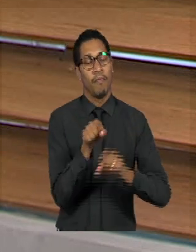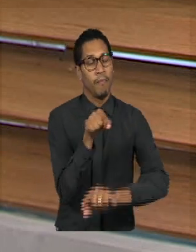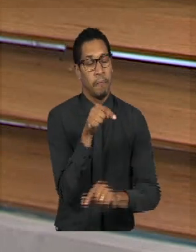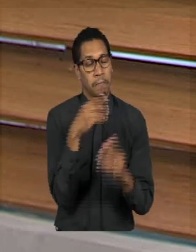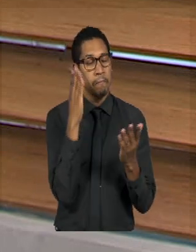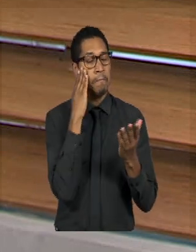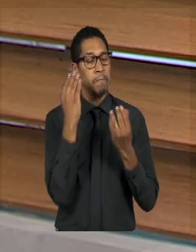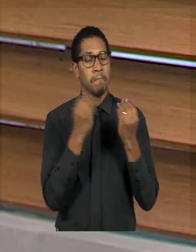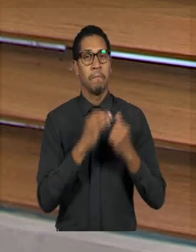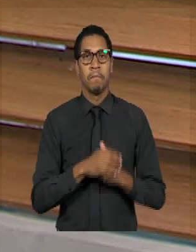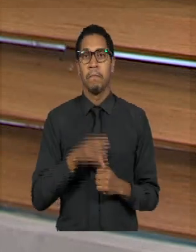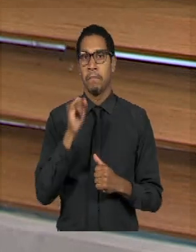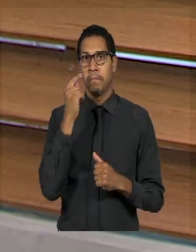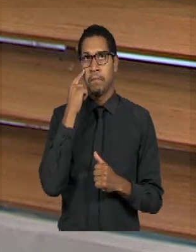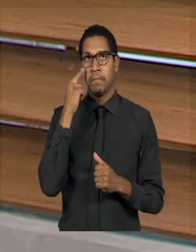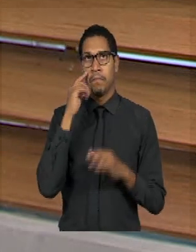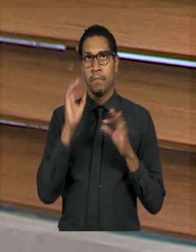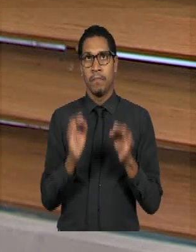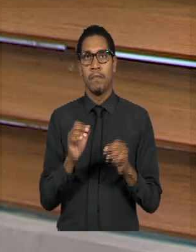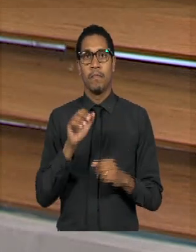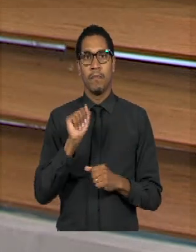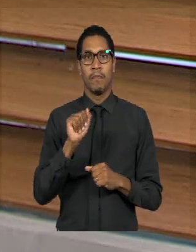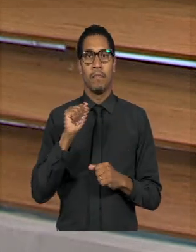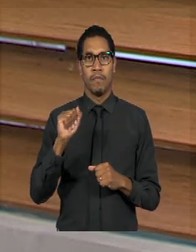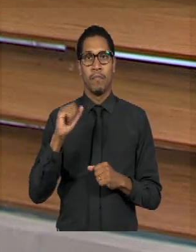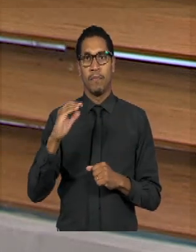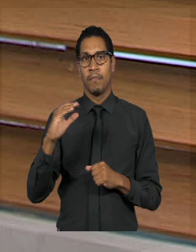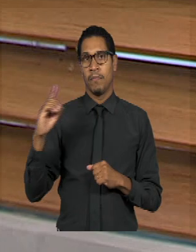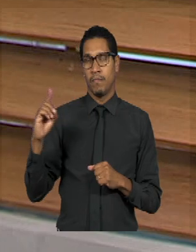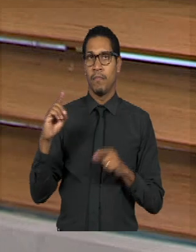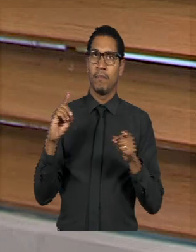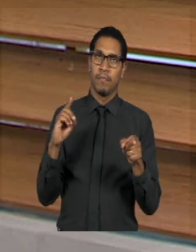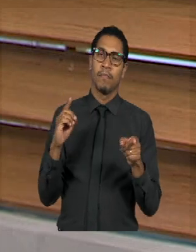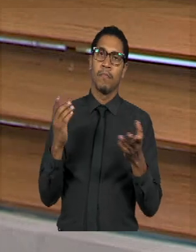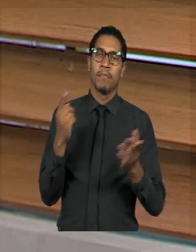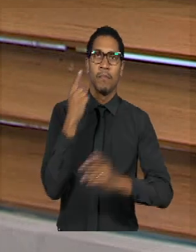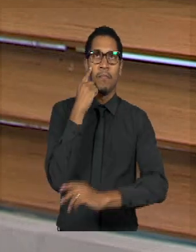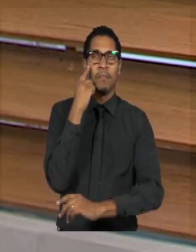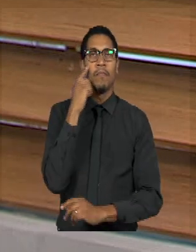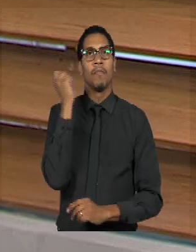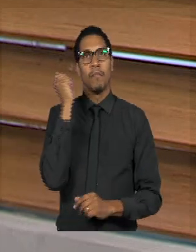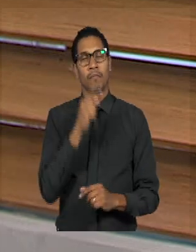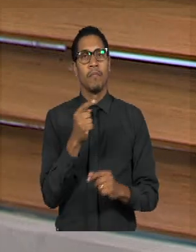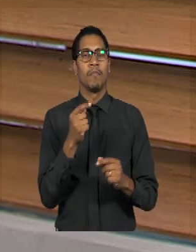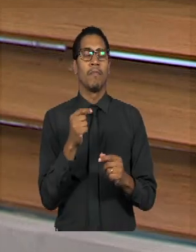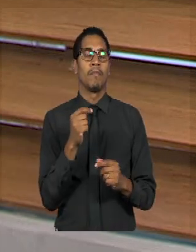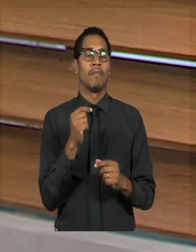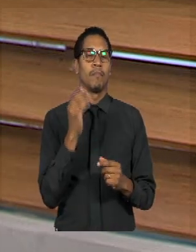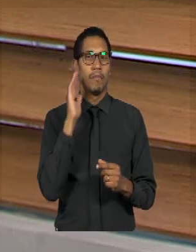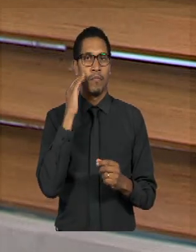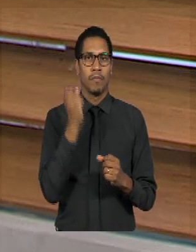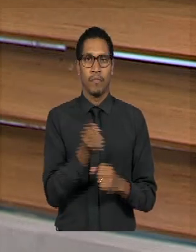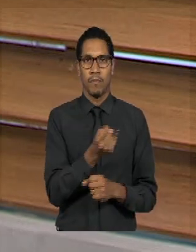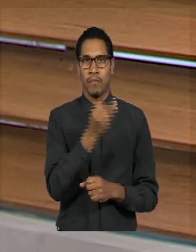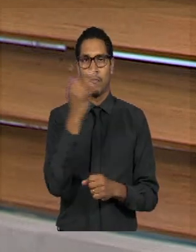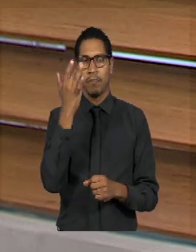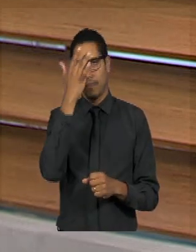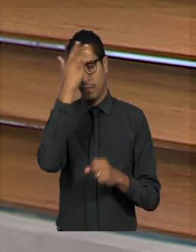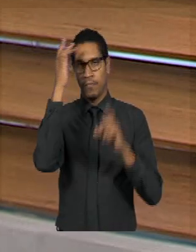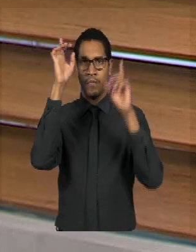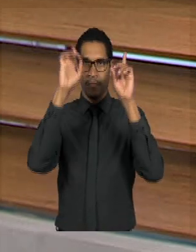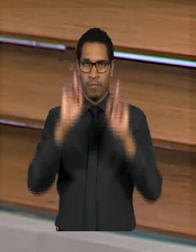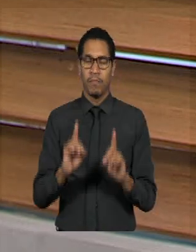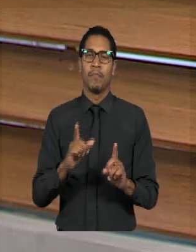Se nós consultarmos a ACD, você consegue ver a quantidade de